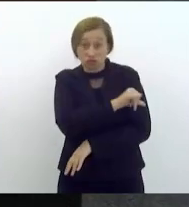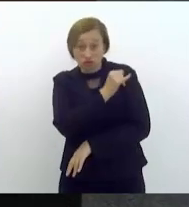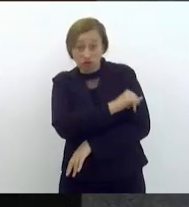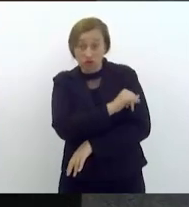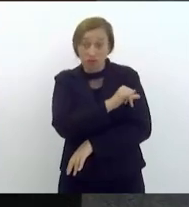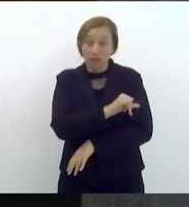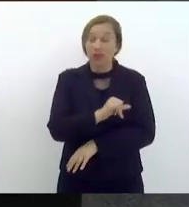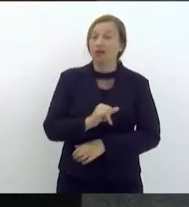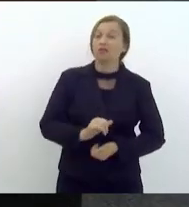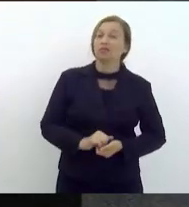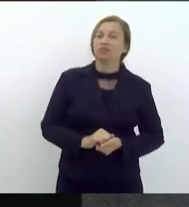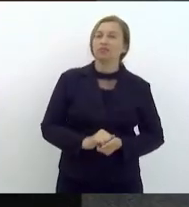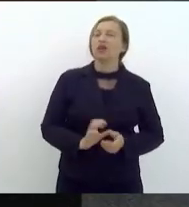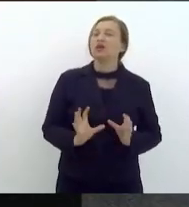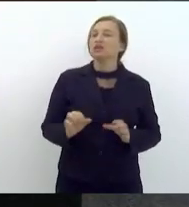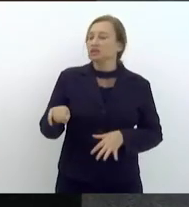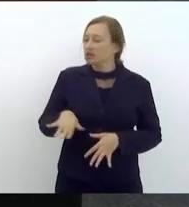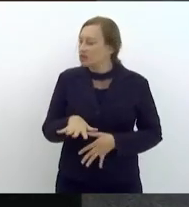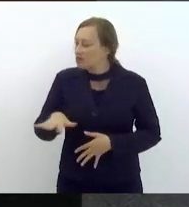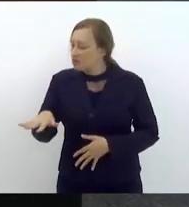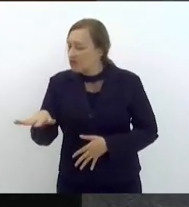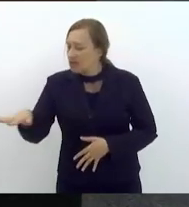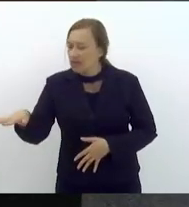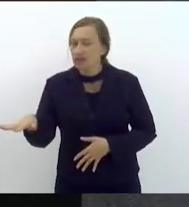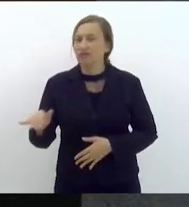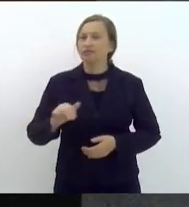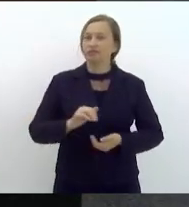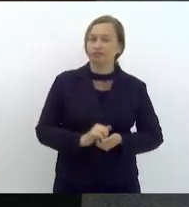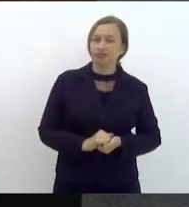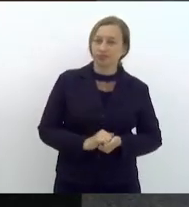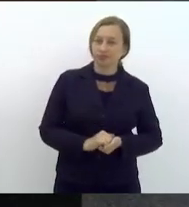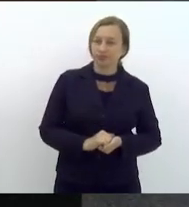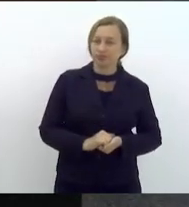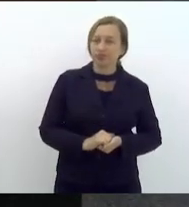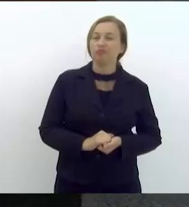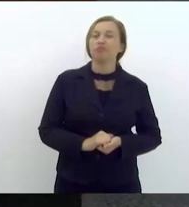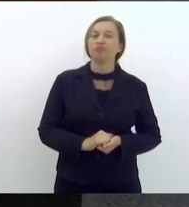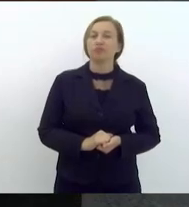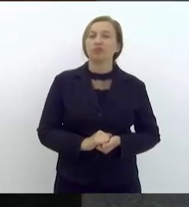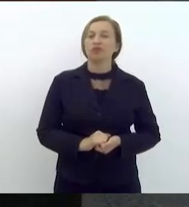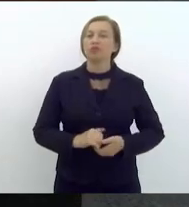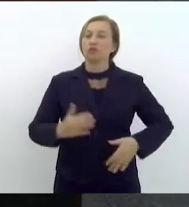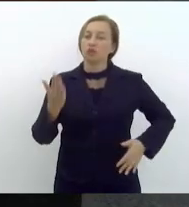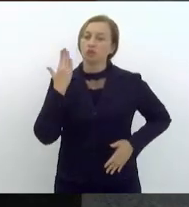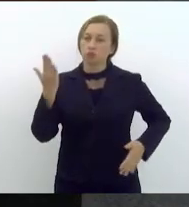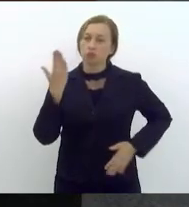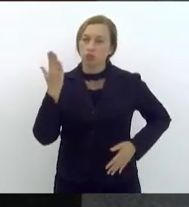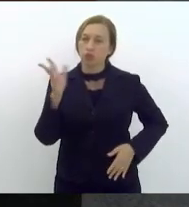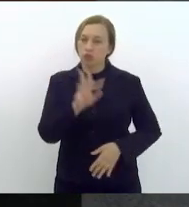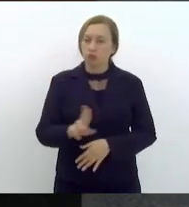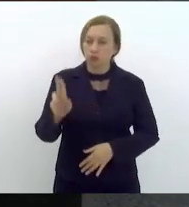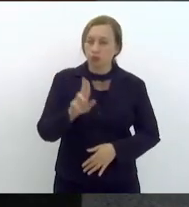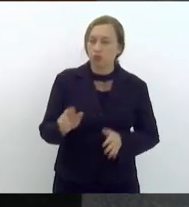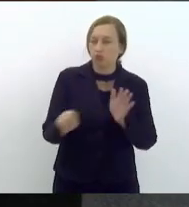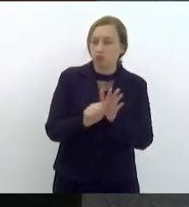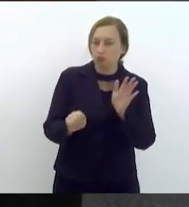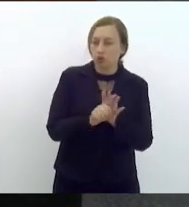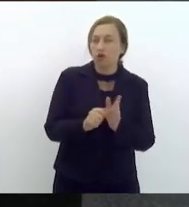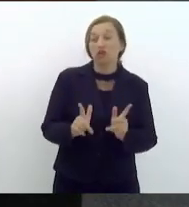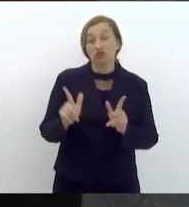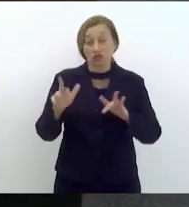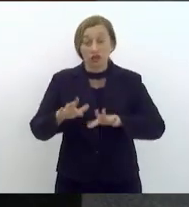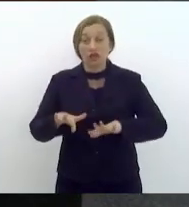sobretudo nas comunidades carentes no território do ponto do tráfico de drogas seria diferente então